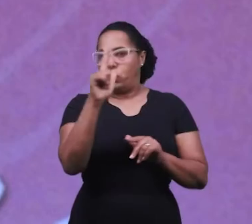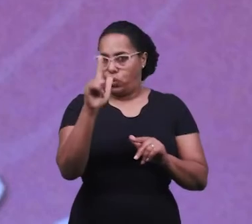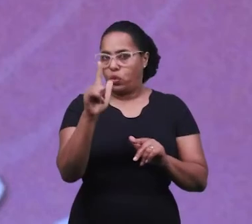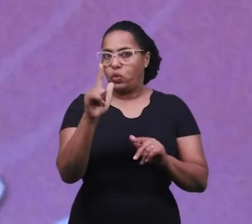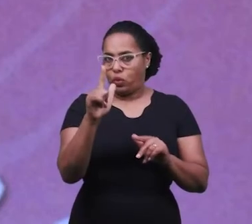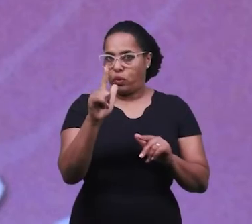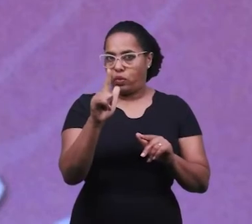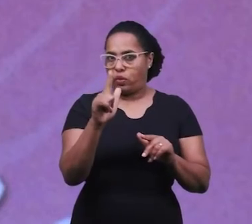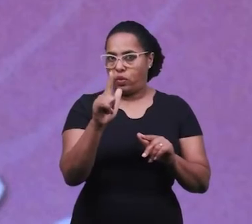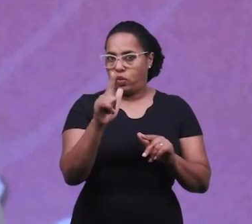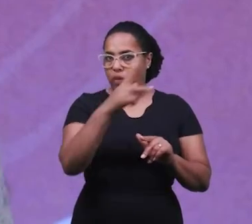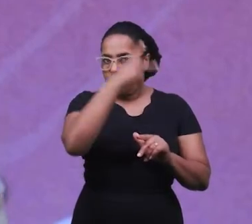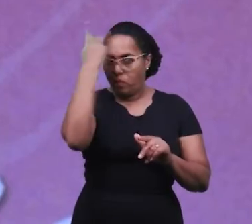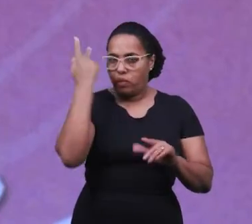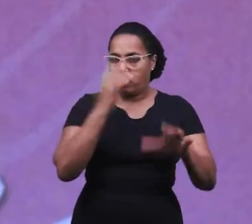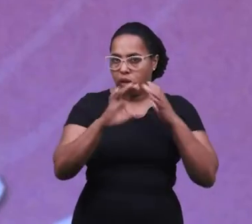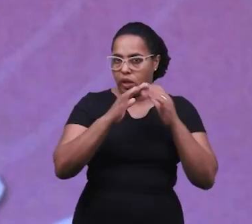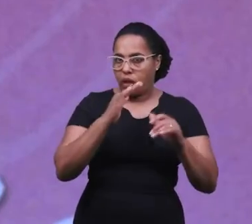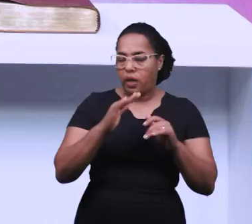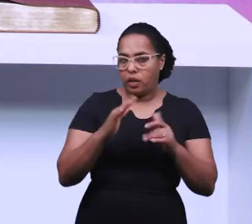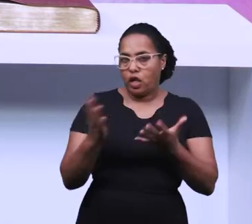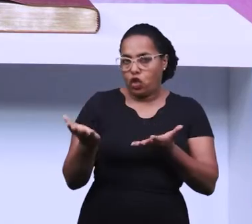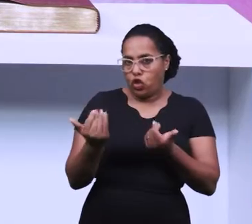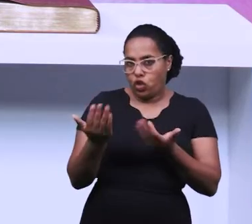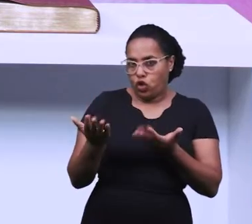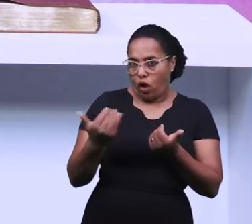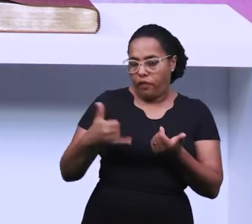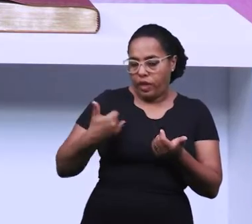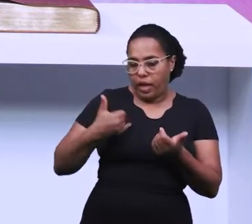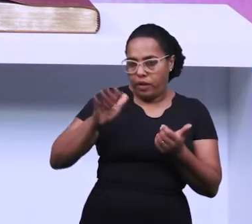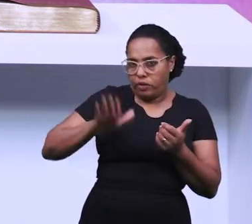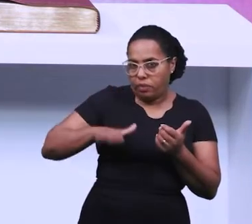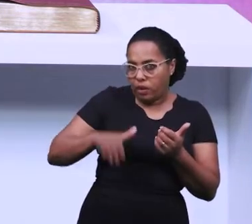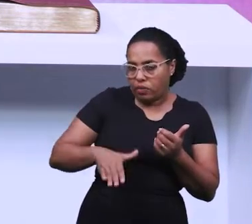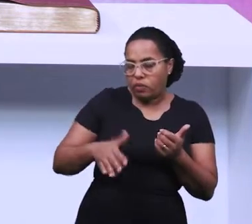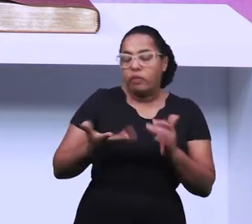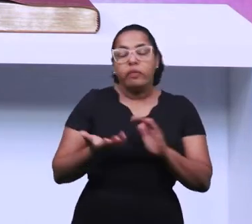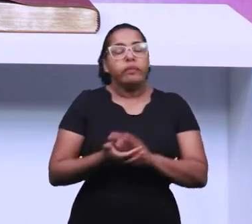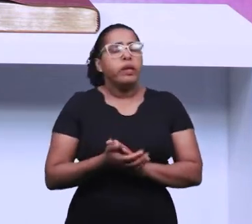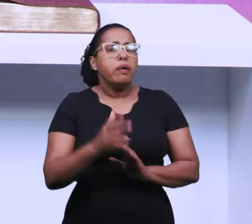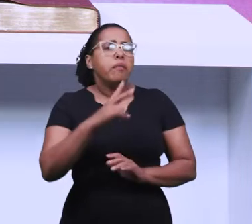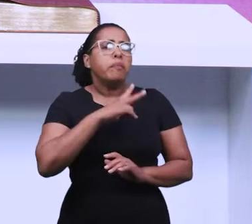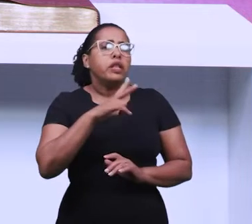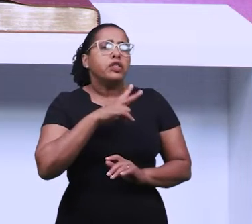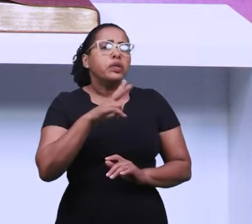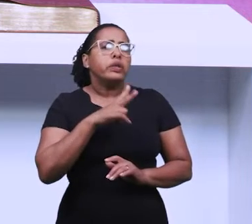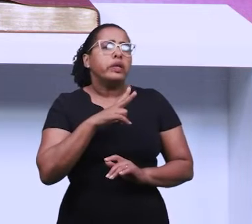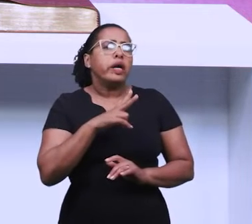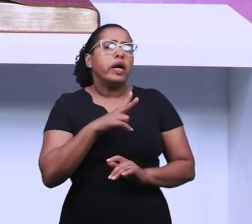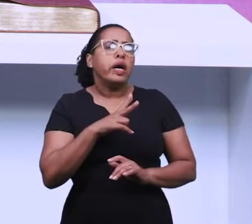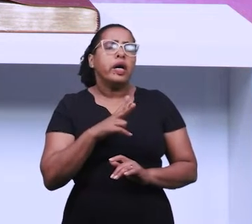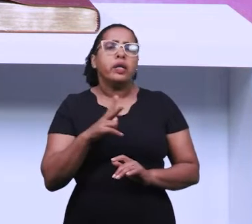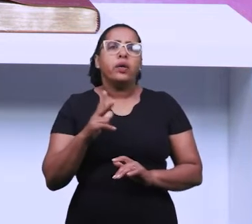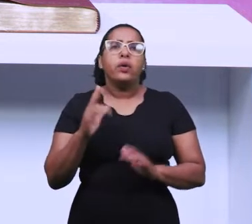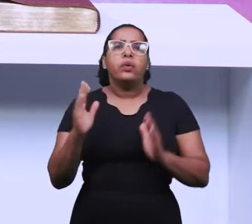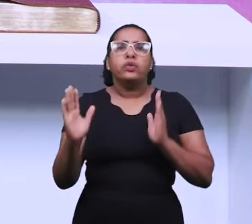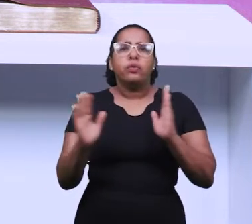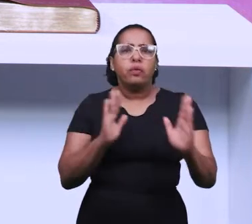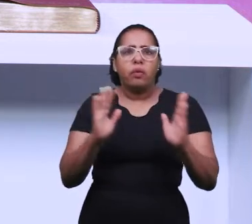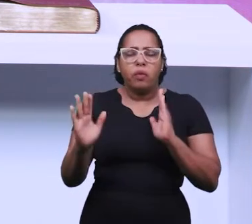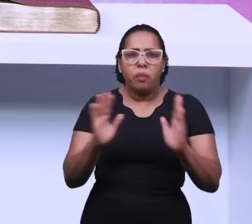dos demais cantores. Então vamos entender mais particularmente qual é esse momento